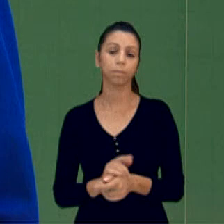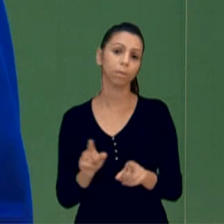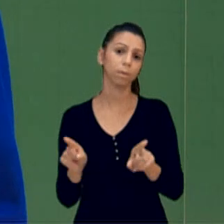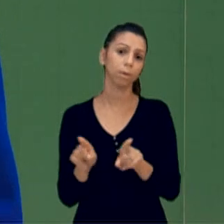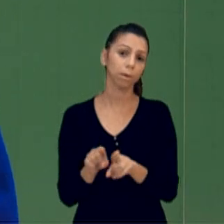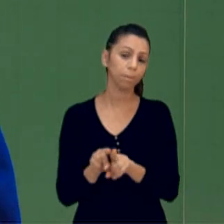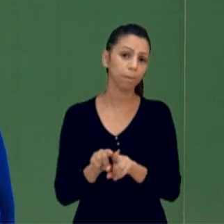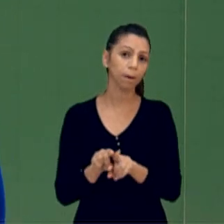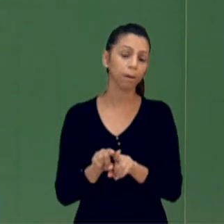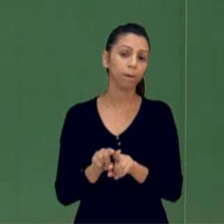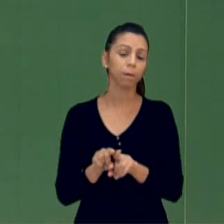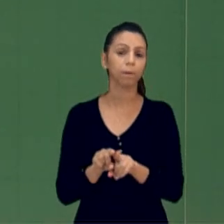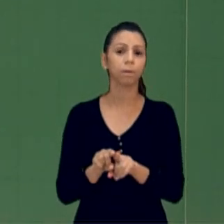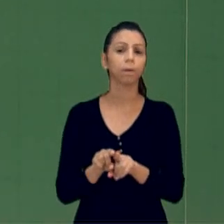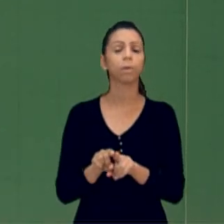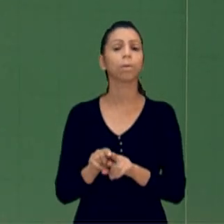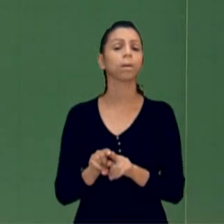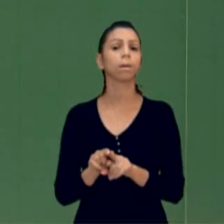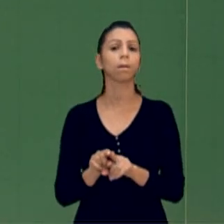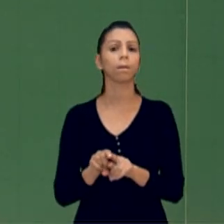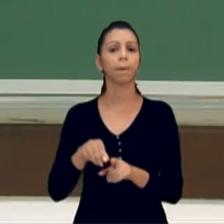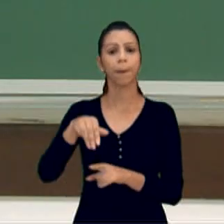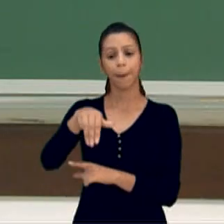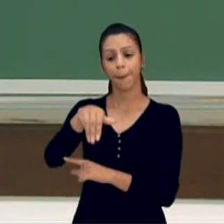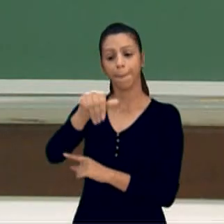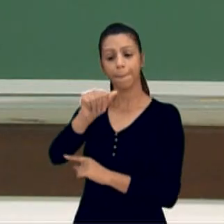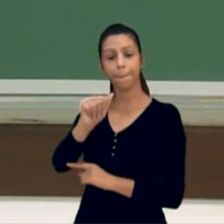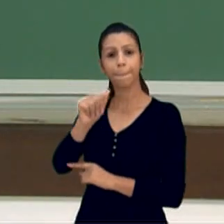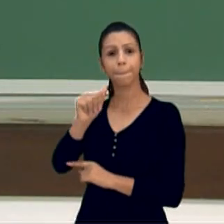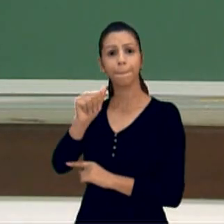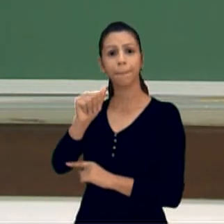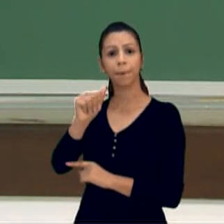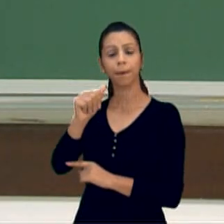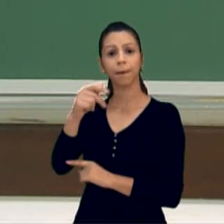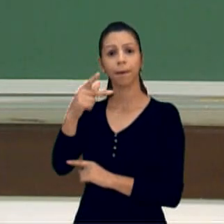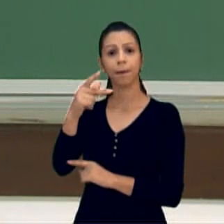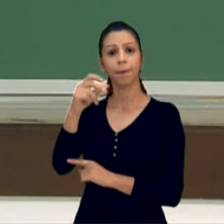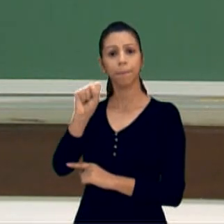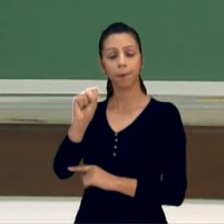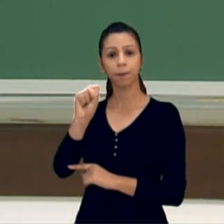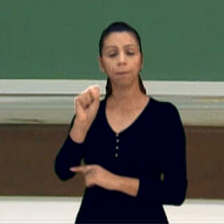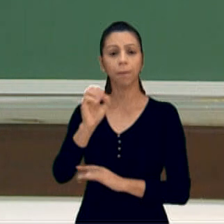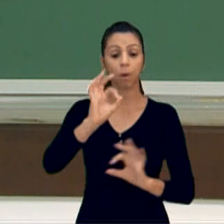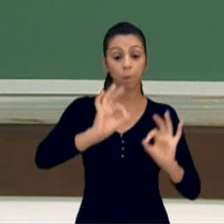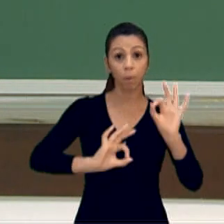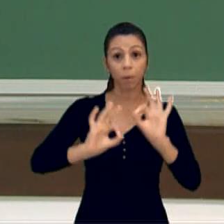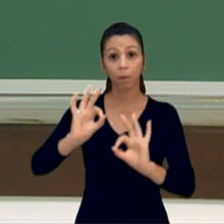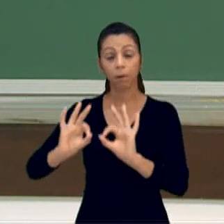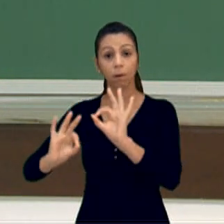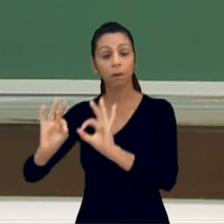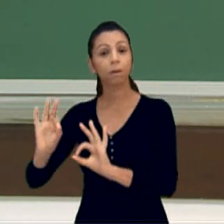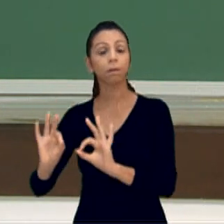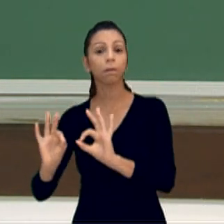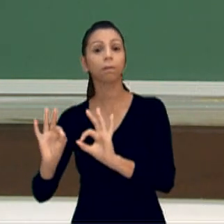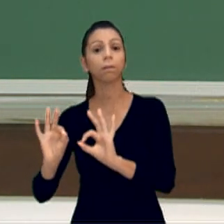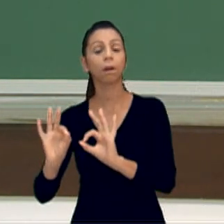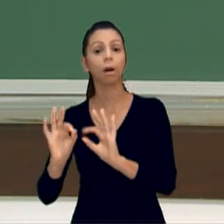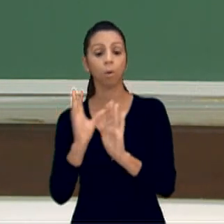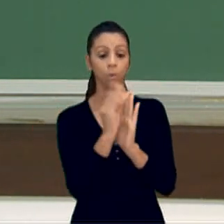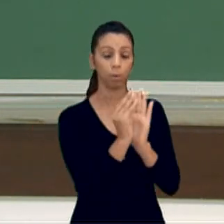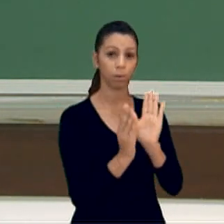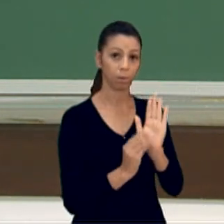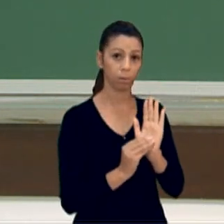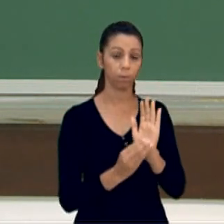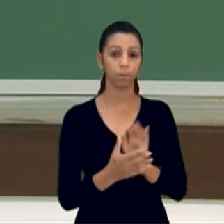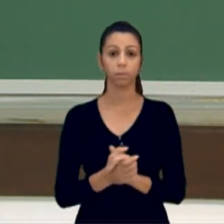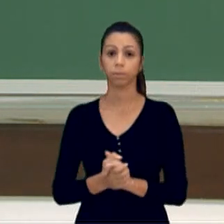Mind Maps, que é aquela ferramenta que nós usamos para organizar alguns assuntos, alguns conteúdos. E lembram